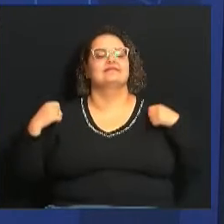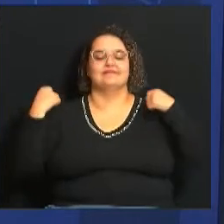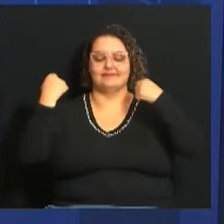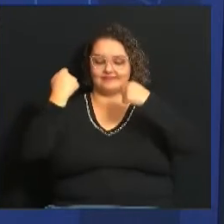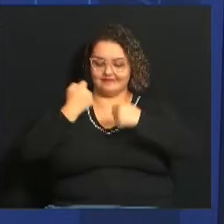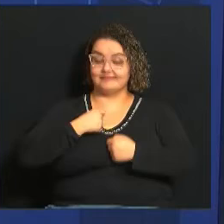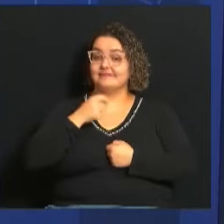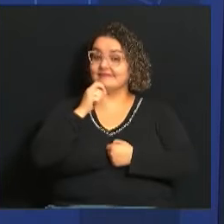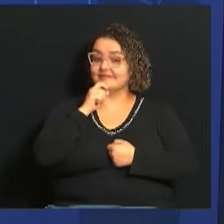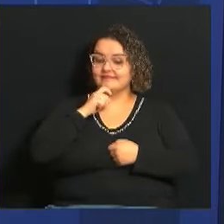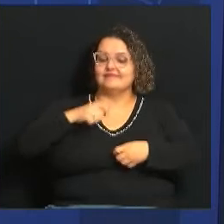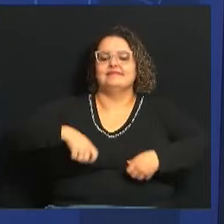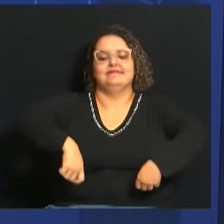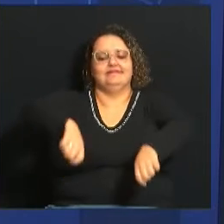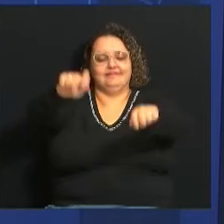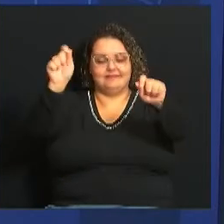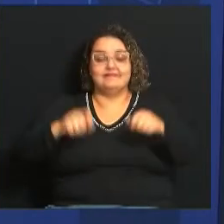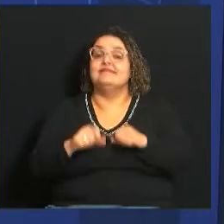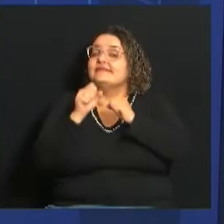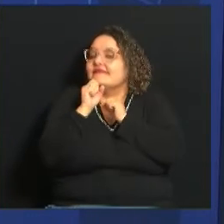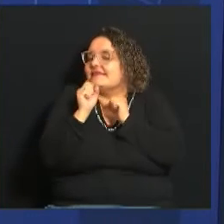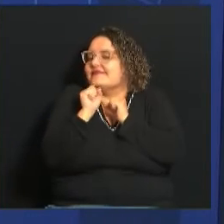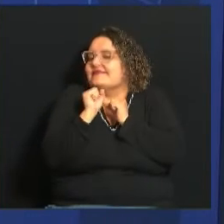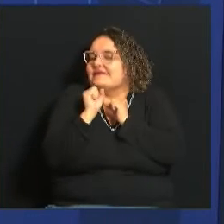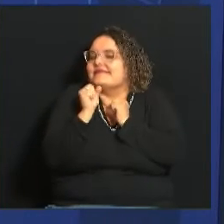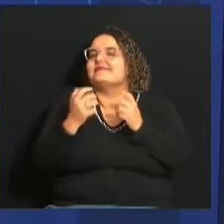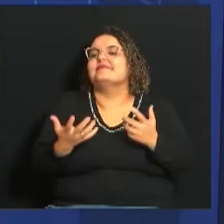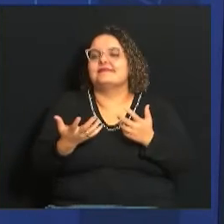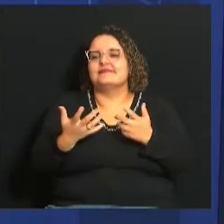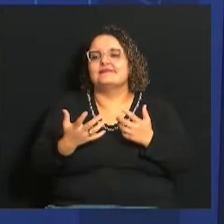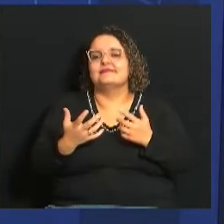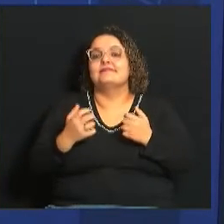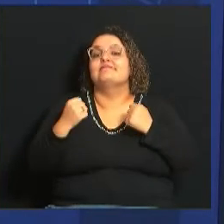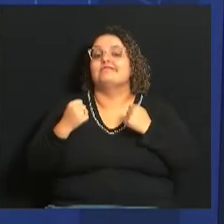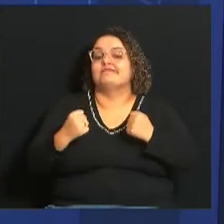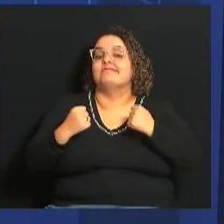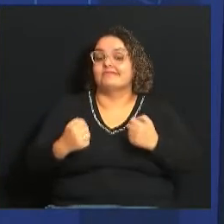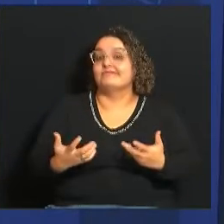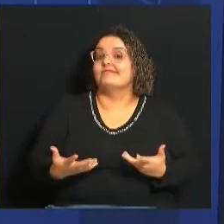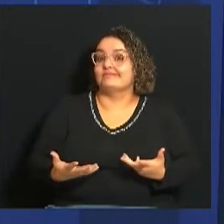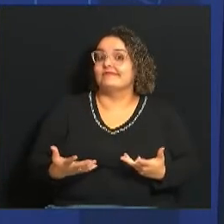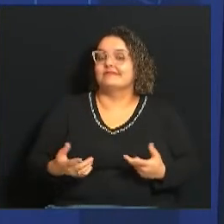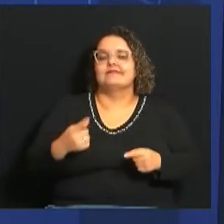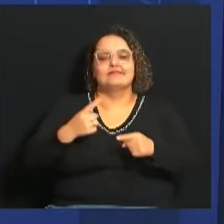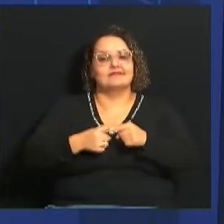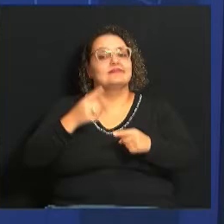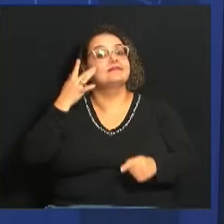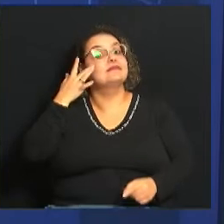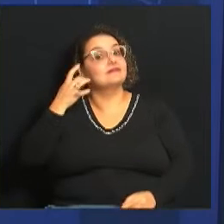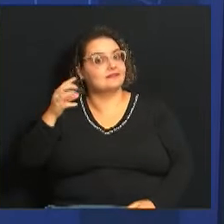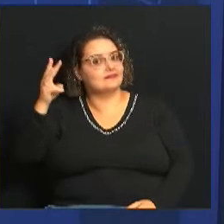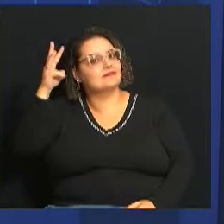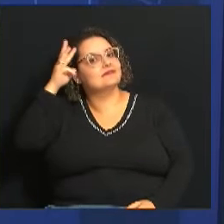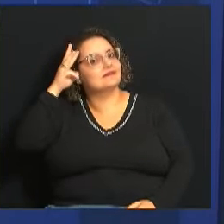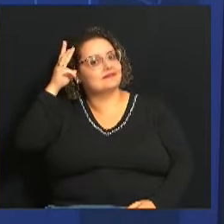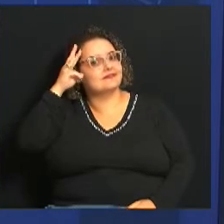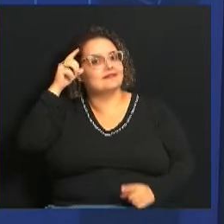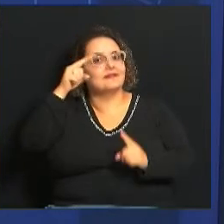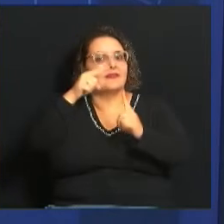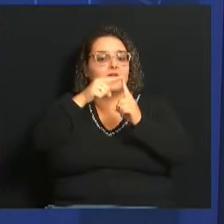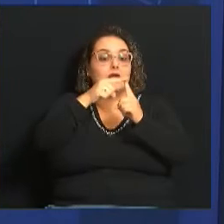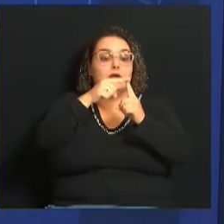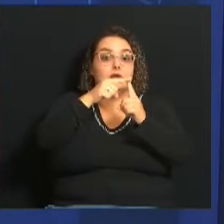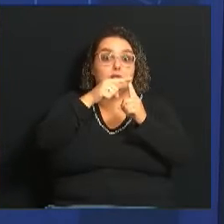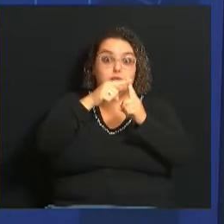viu, o cobertor do armário, aquele casaco mais pesado, porque já amanhã, terça-feira, a temperatura